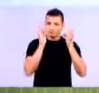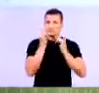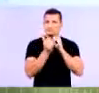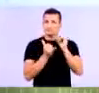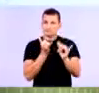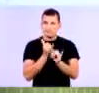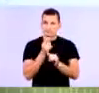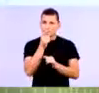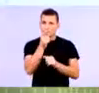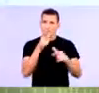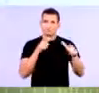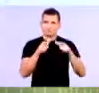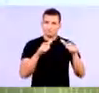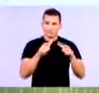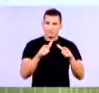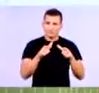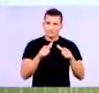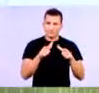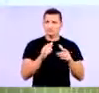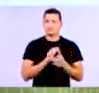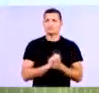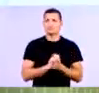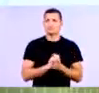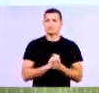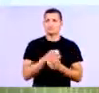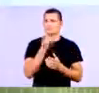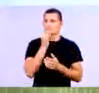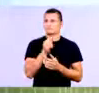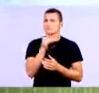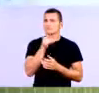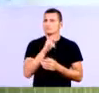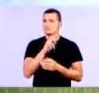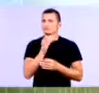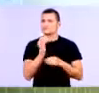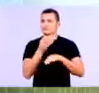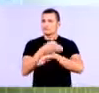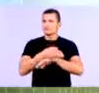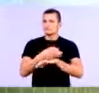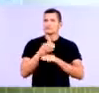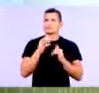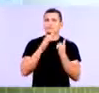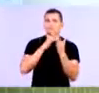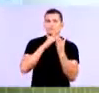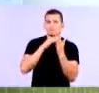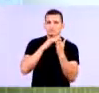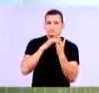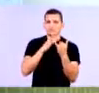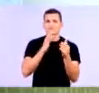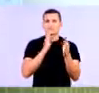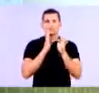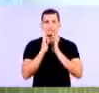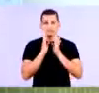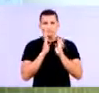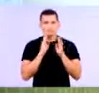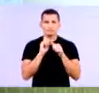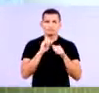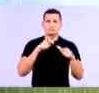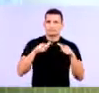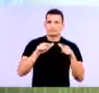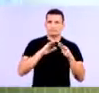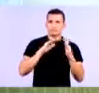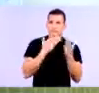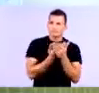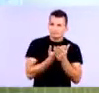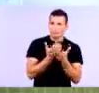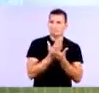internet para você trabalhar. De repente você vai acessar o YouTube, o Facebook, fazer o trabalho de escola. Alguém